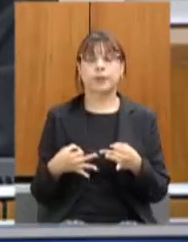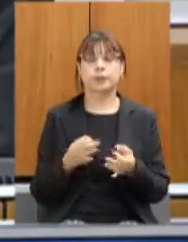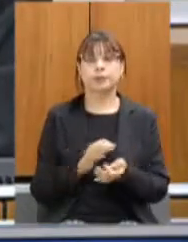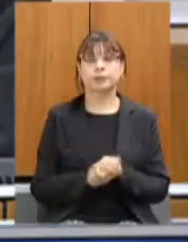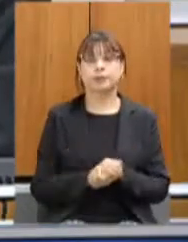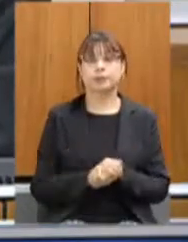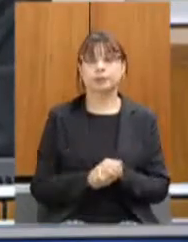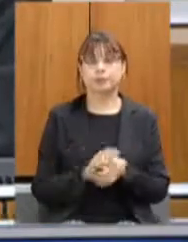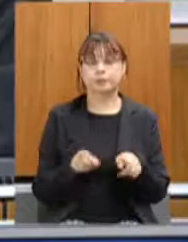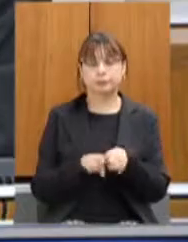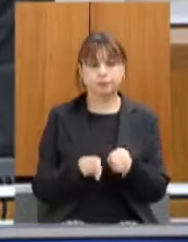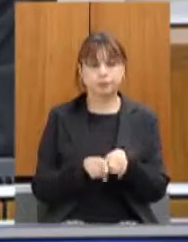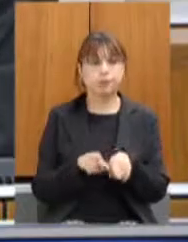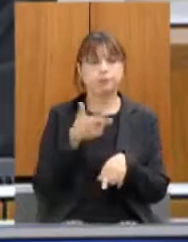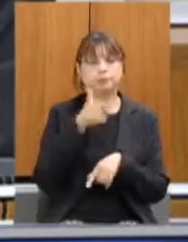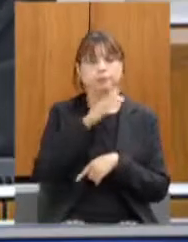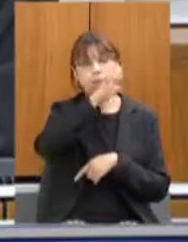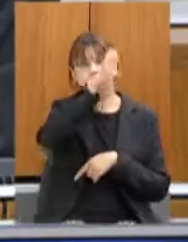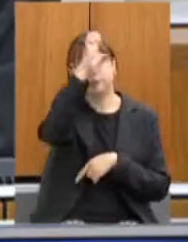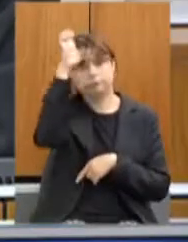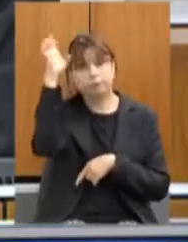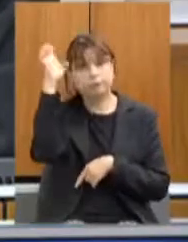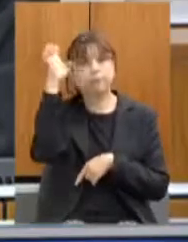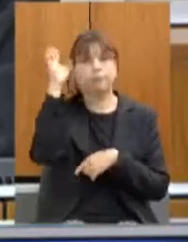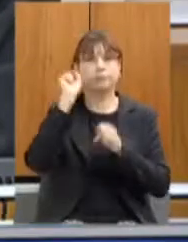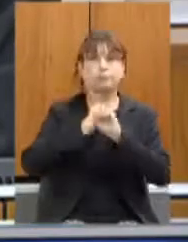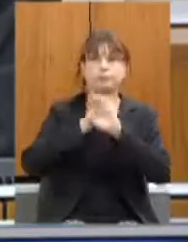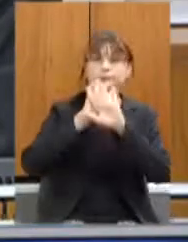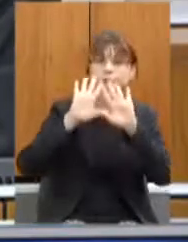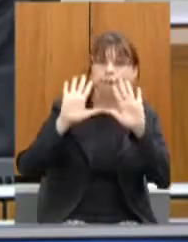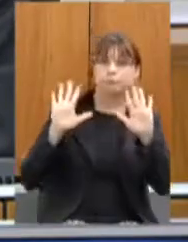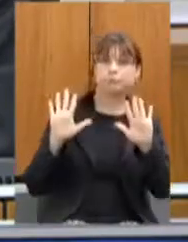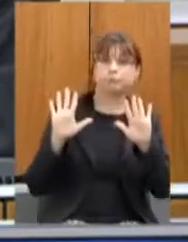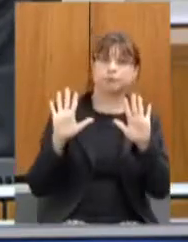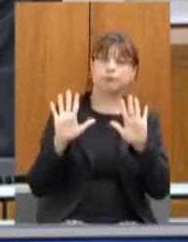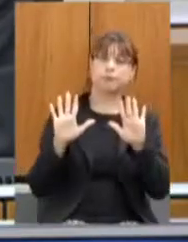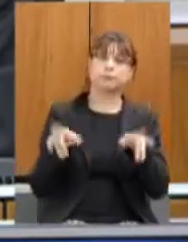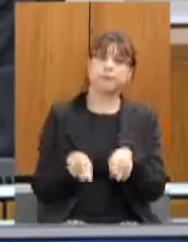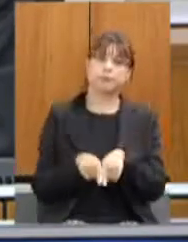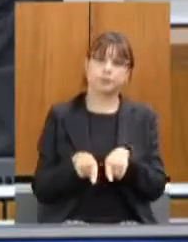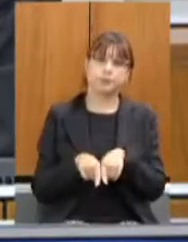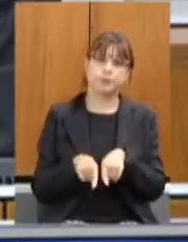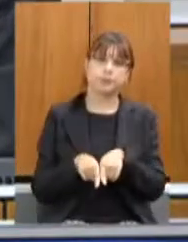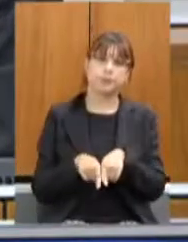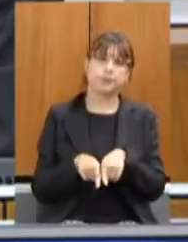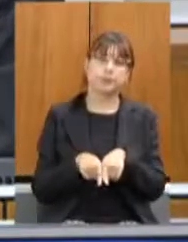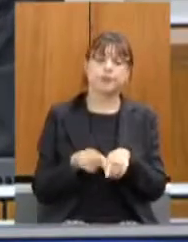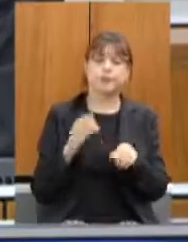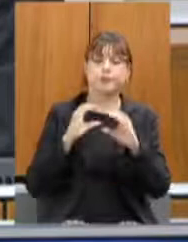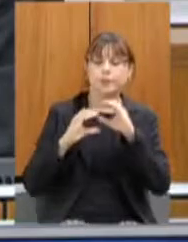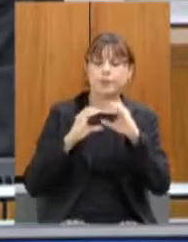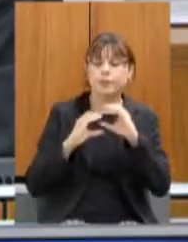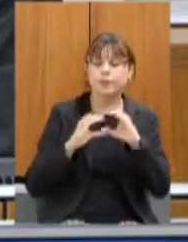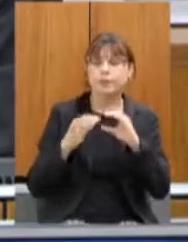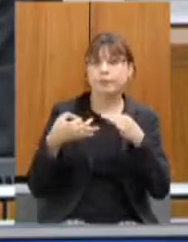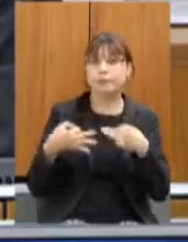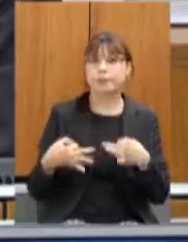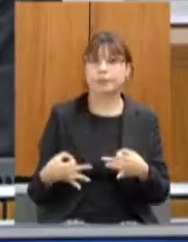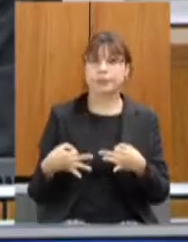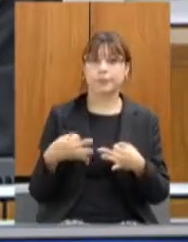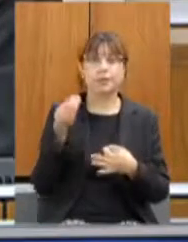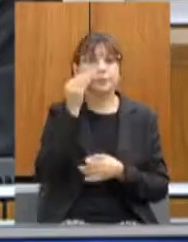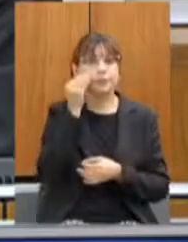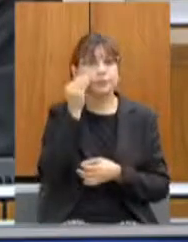melhor ética transparência e também dentro de uma comunicação adequada nós